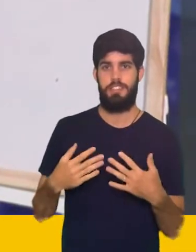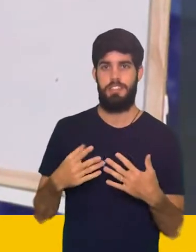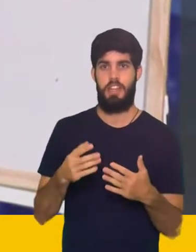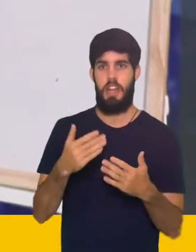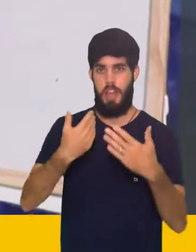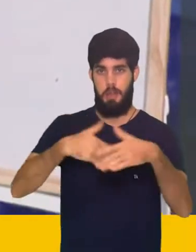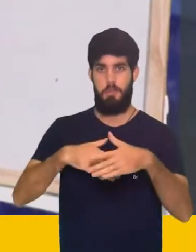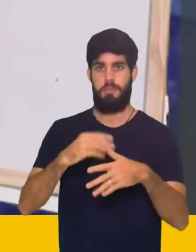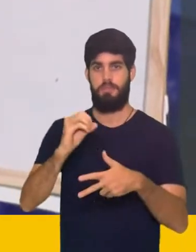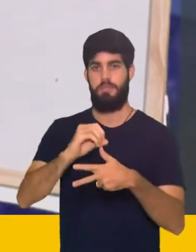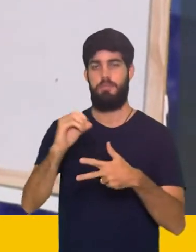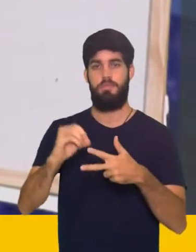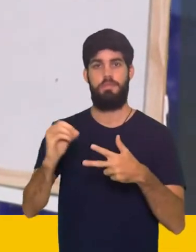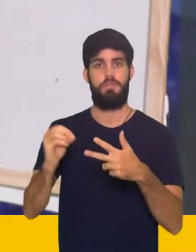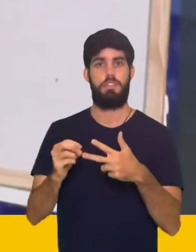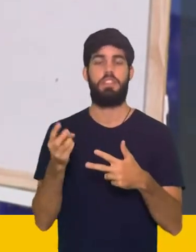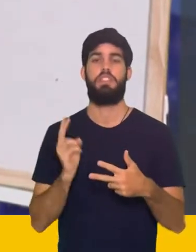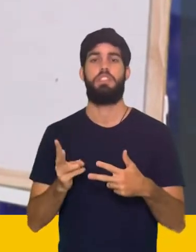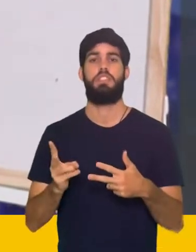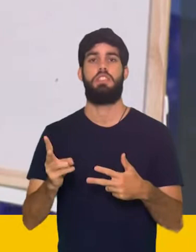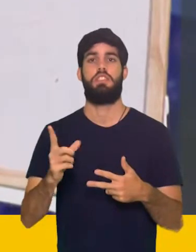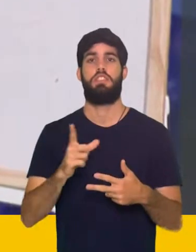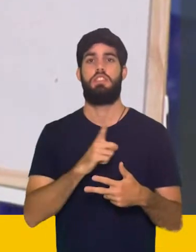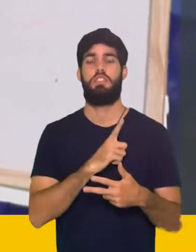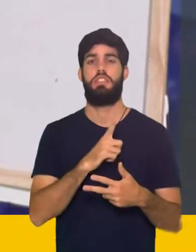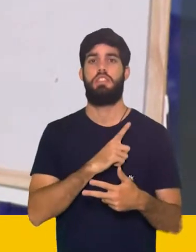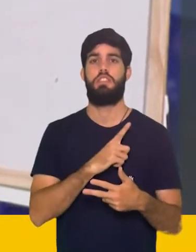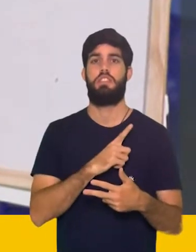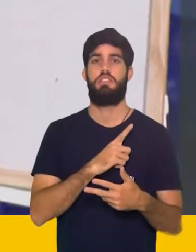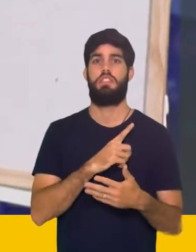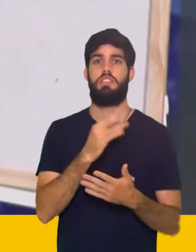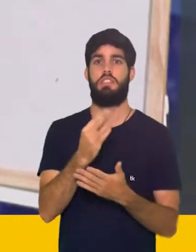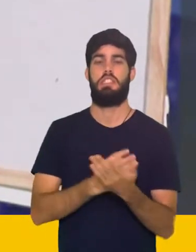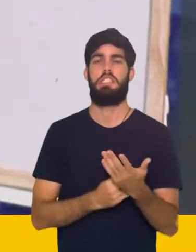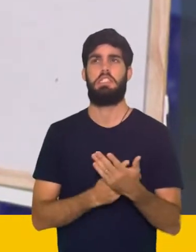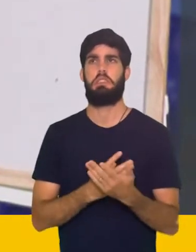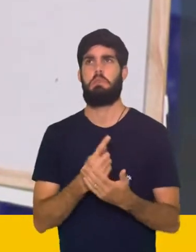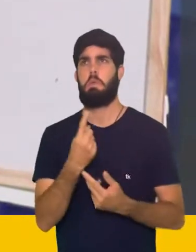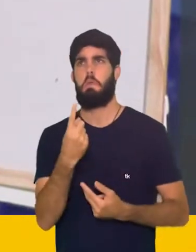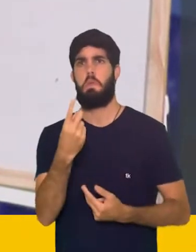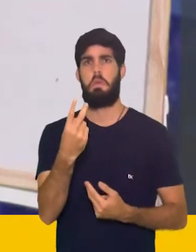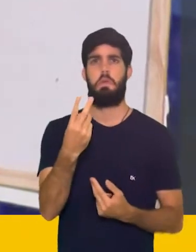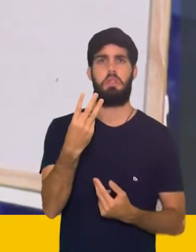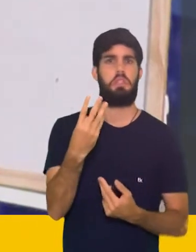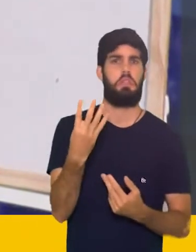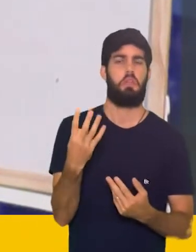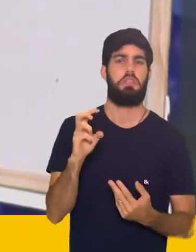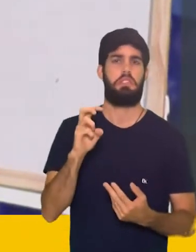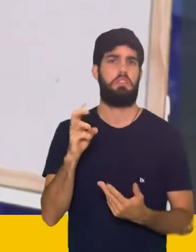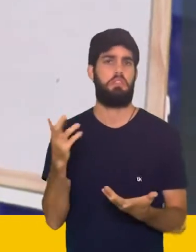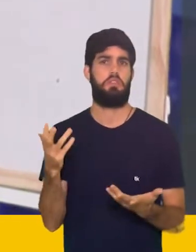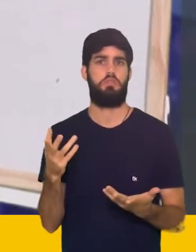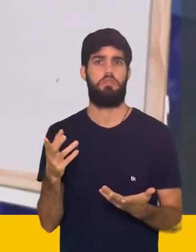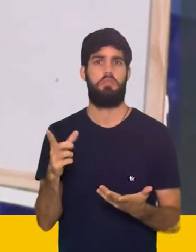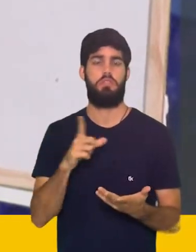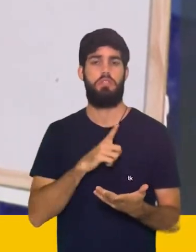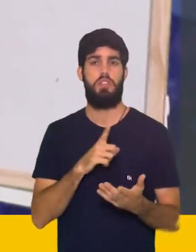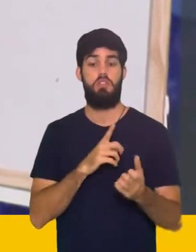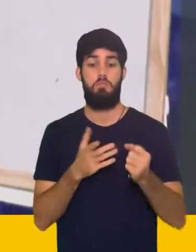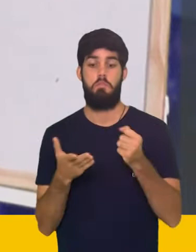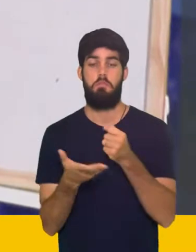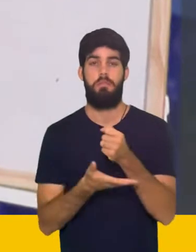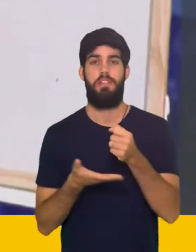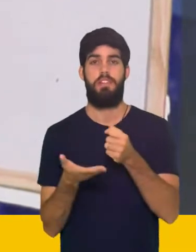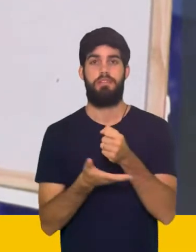prova do Enem, ela sempre vem com textos 3, 4, 5, que são textos embasadores, né? Que